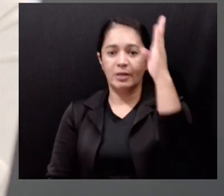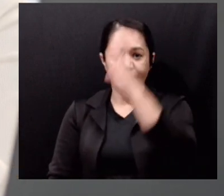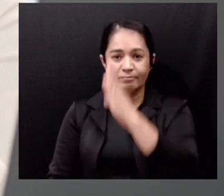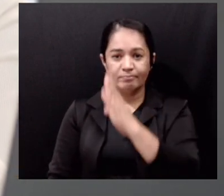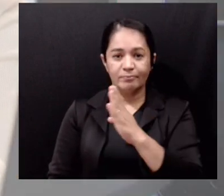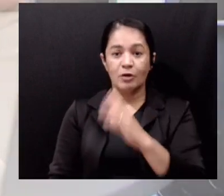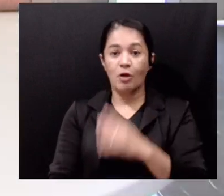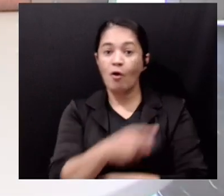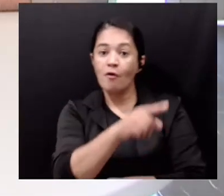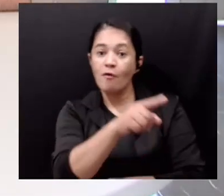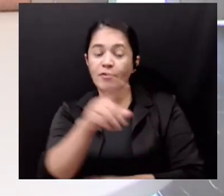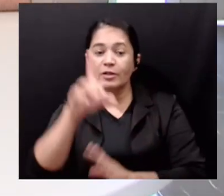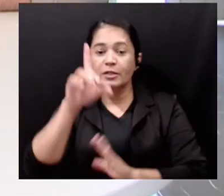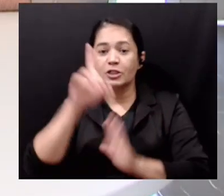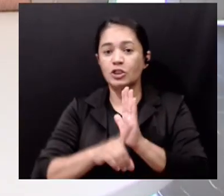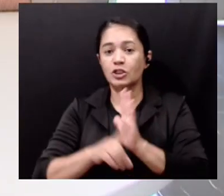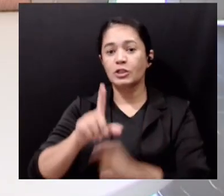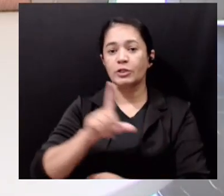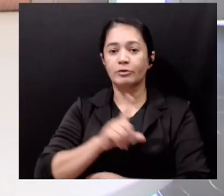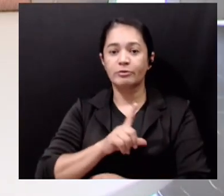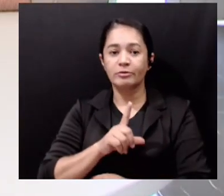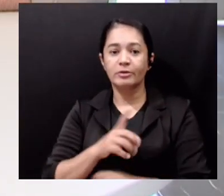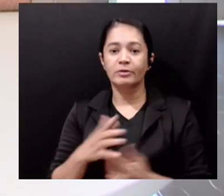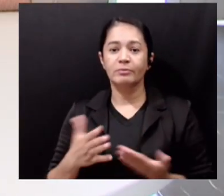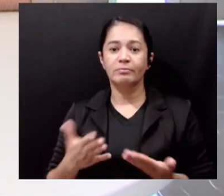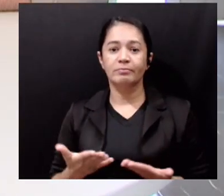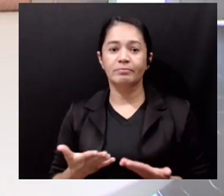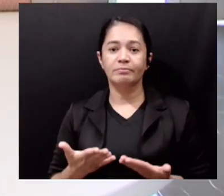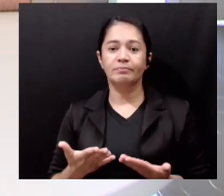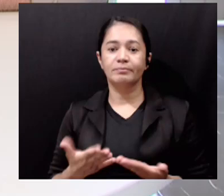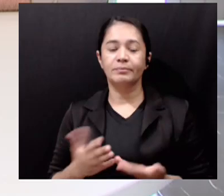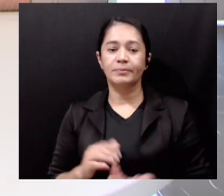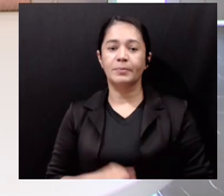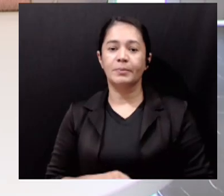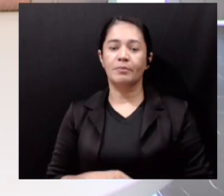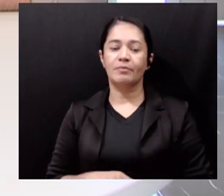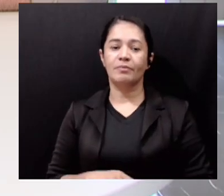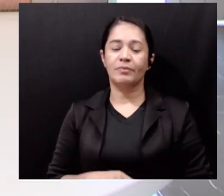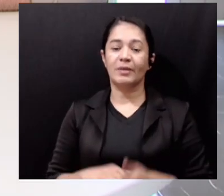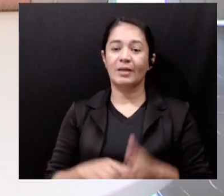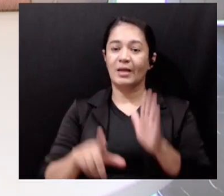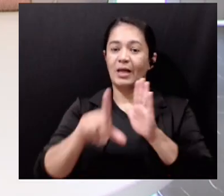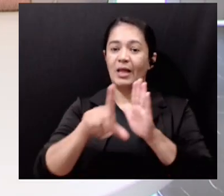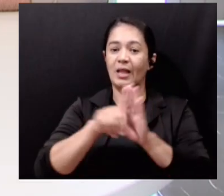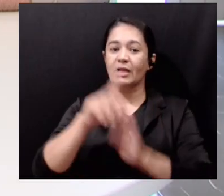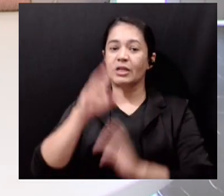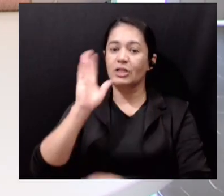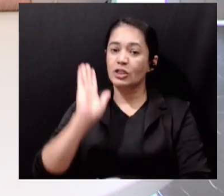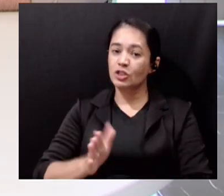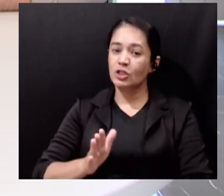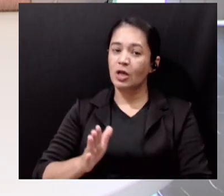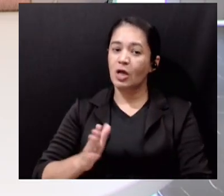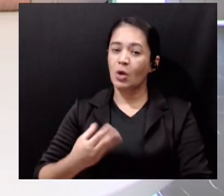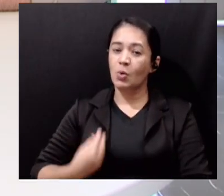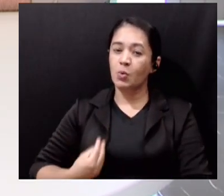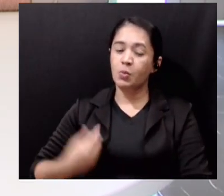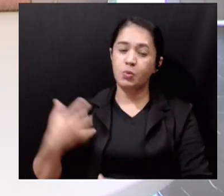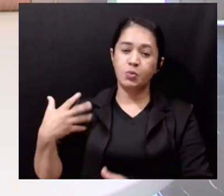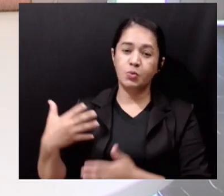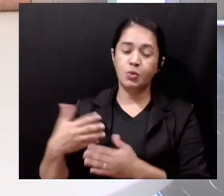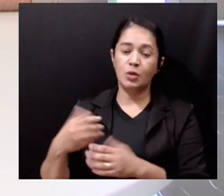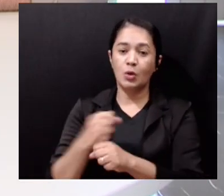direitos que são desconhecidos, né? Mas essa lei já existe já há um certo tempo. Desde 2010. Desde 2010, então já